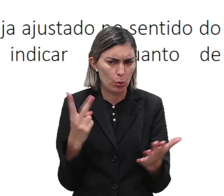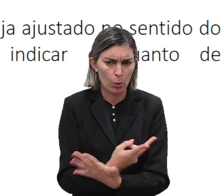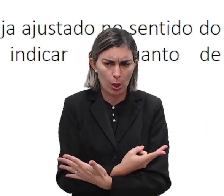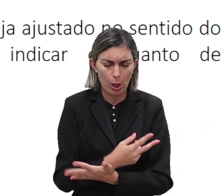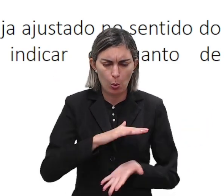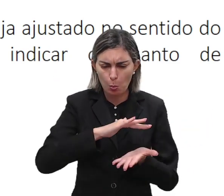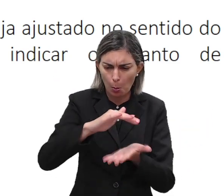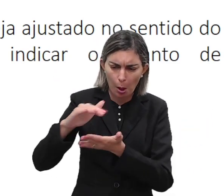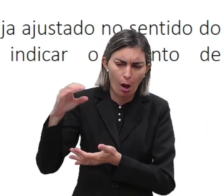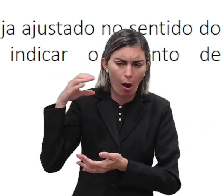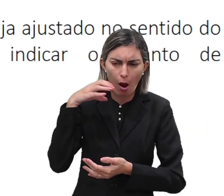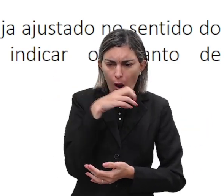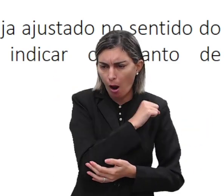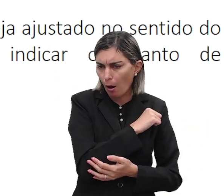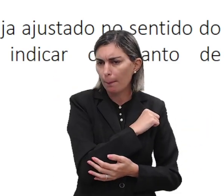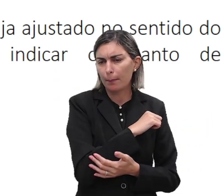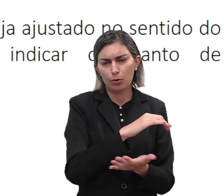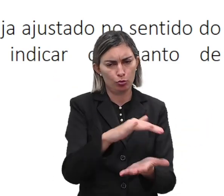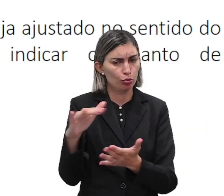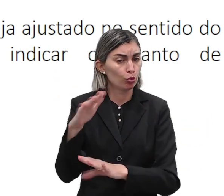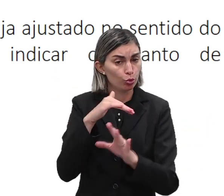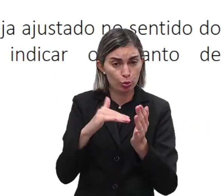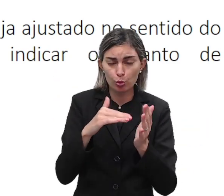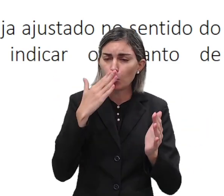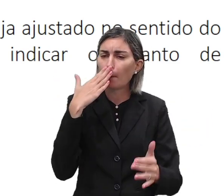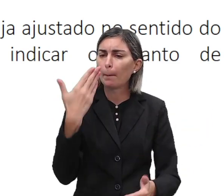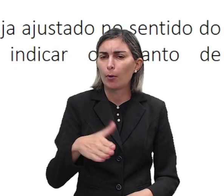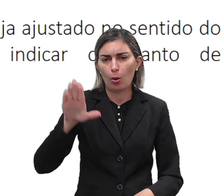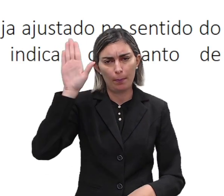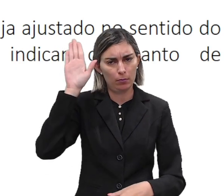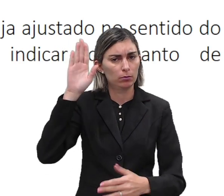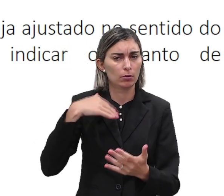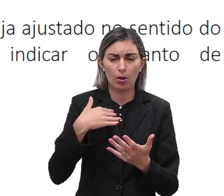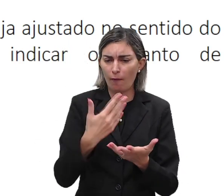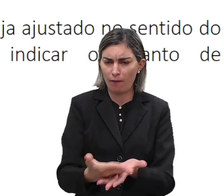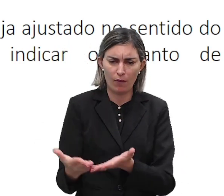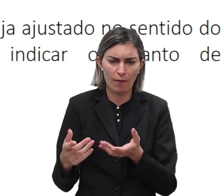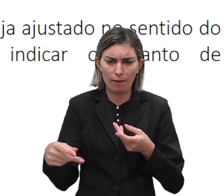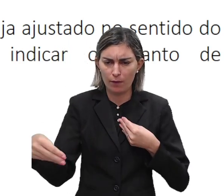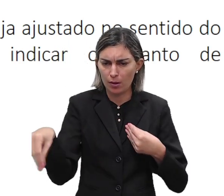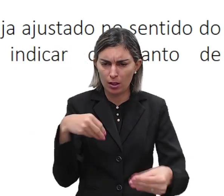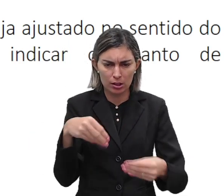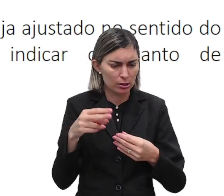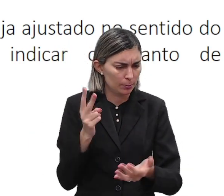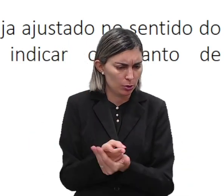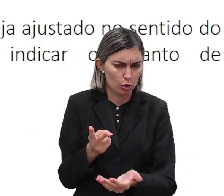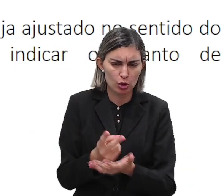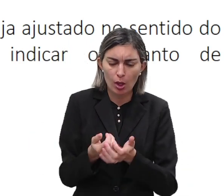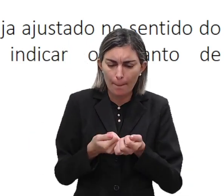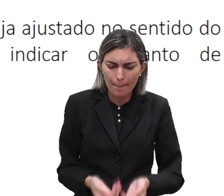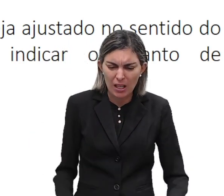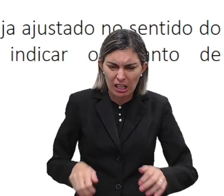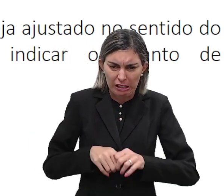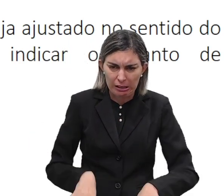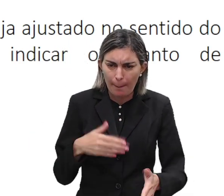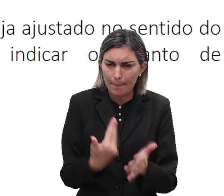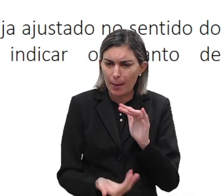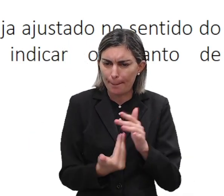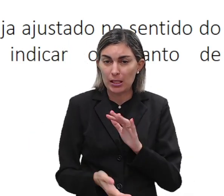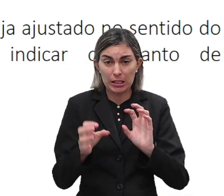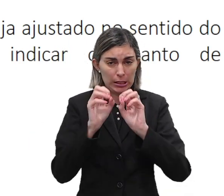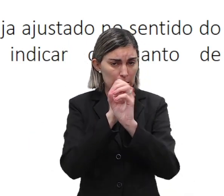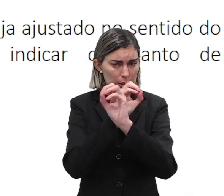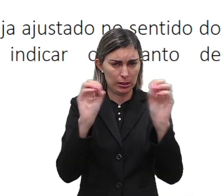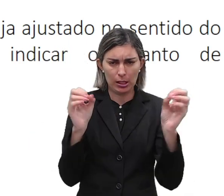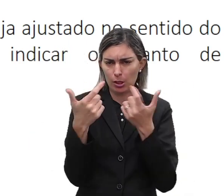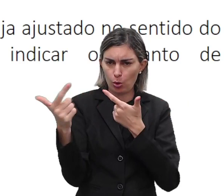entrega imediata, entregar absolutamente tudo que foi prometido, infinita flexibilidade, desperdício zero, entre outros. Certamente